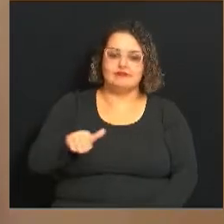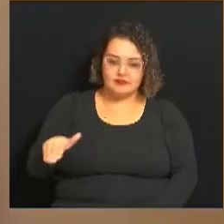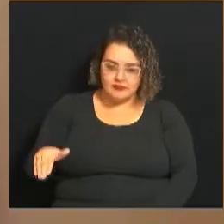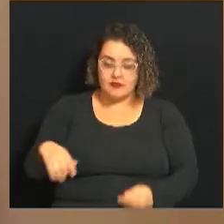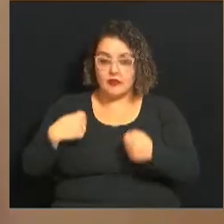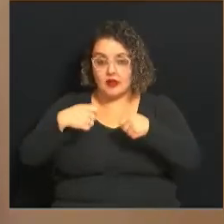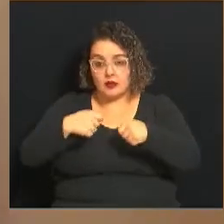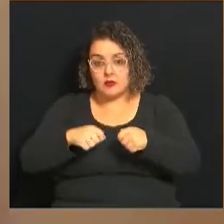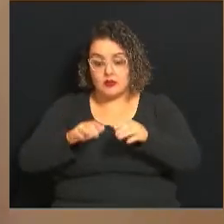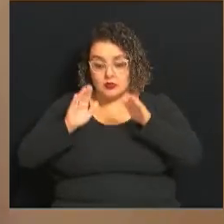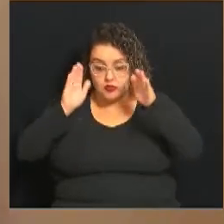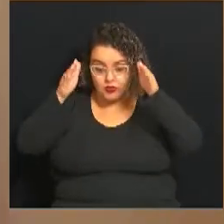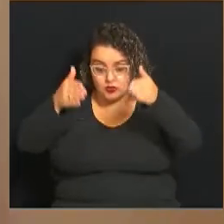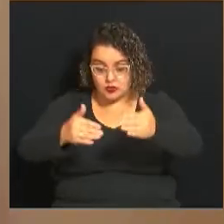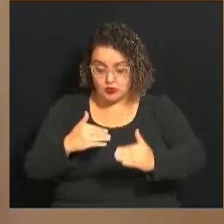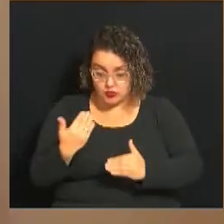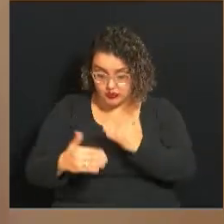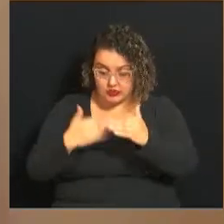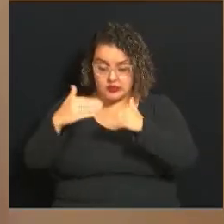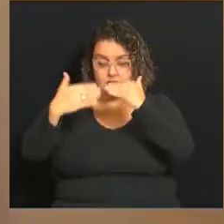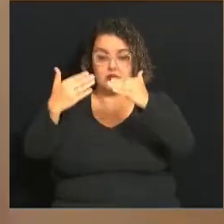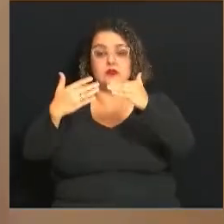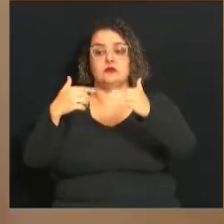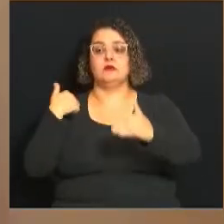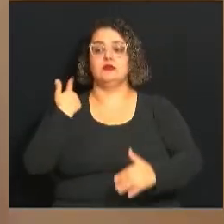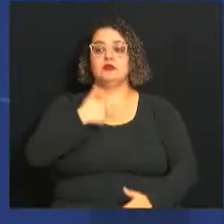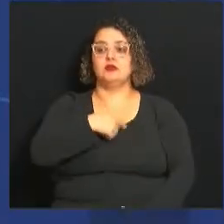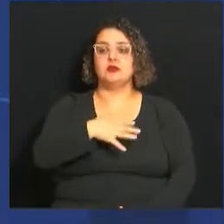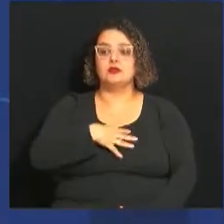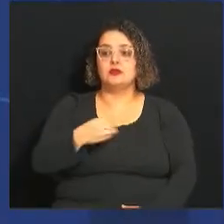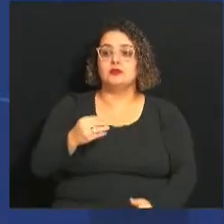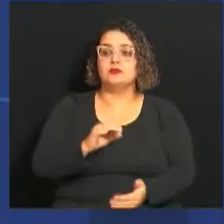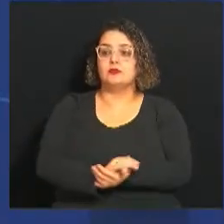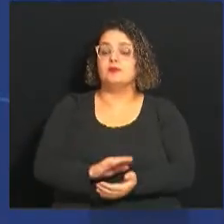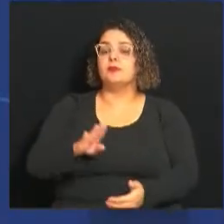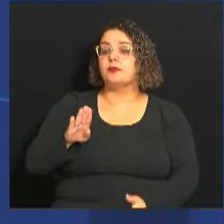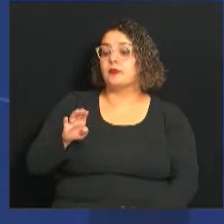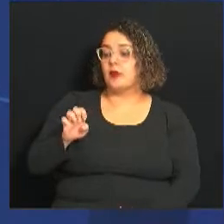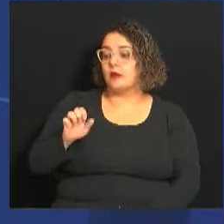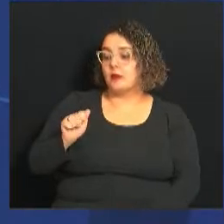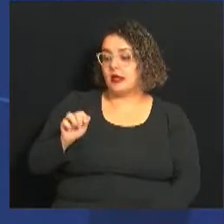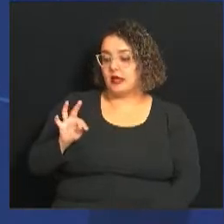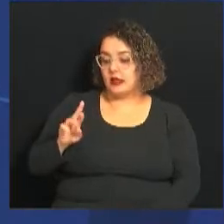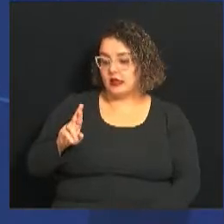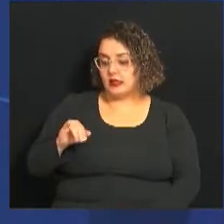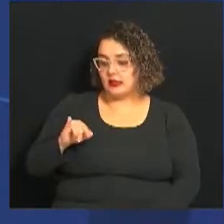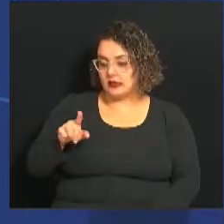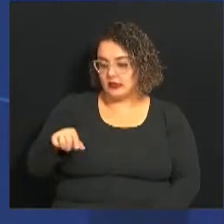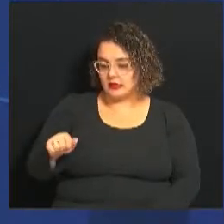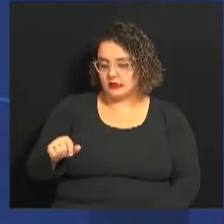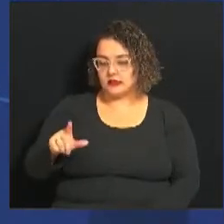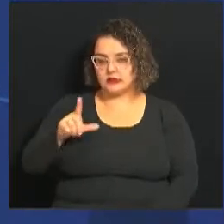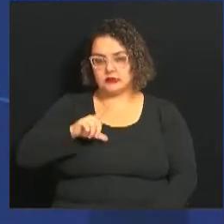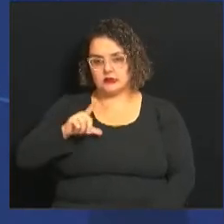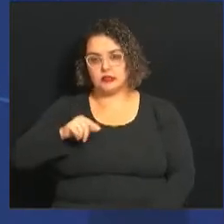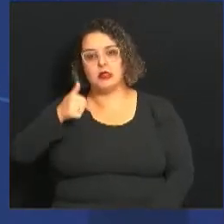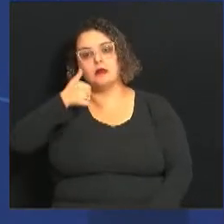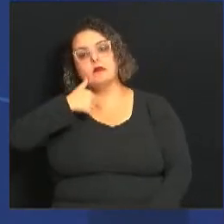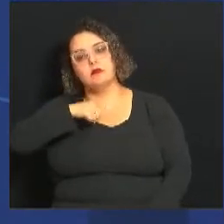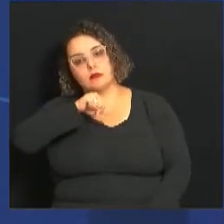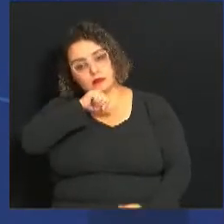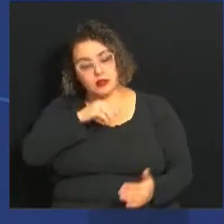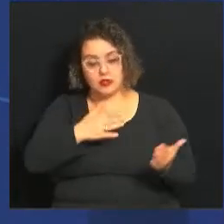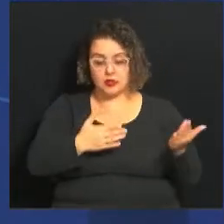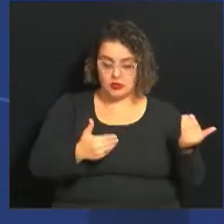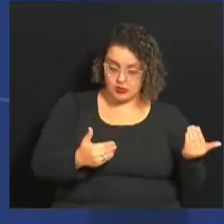nosso foco no desenvolvimento dos nossos filhos. Ô Beatriz, nós sabemos que existem mães jovens, com